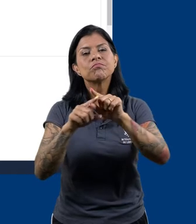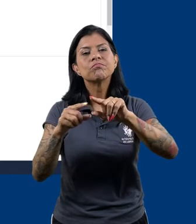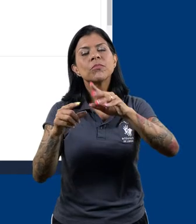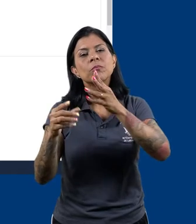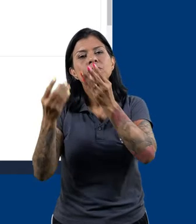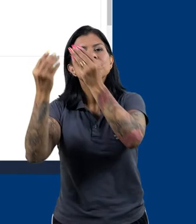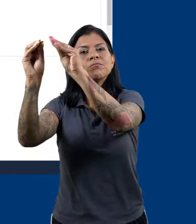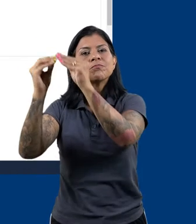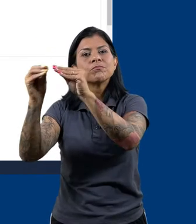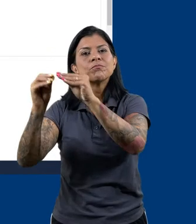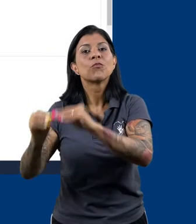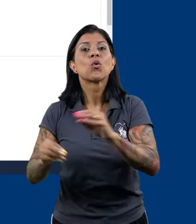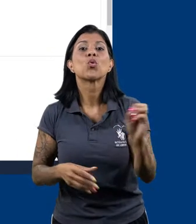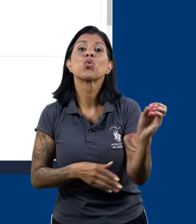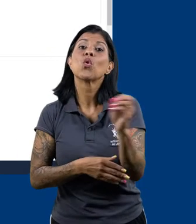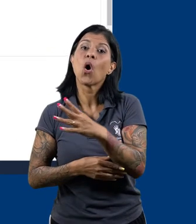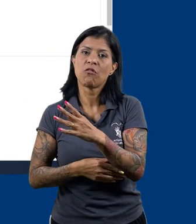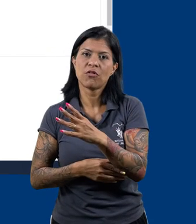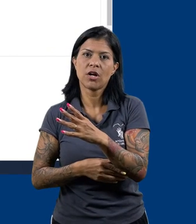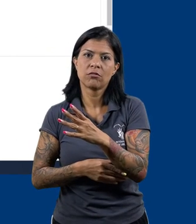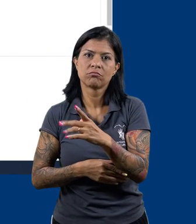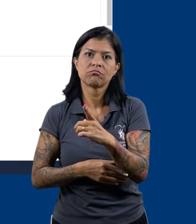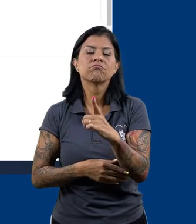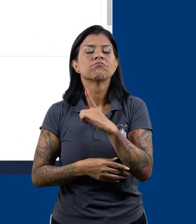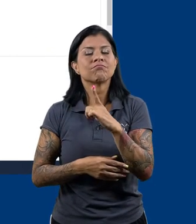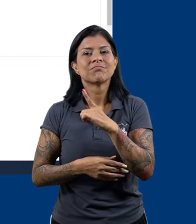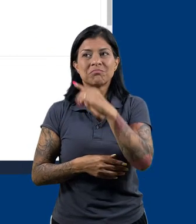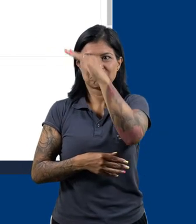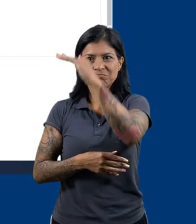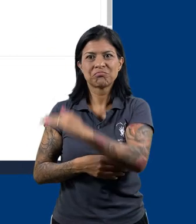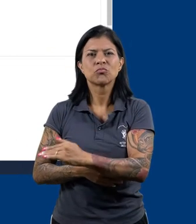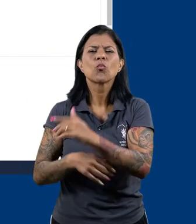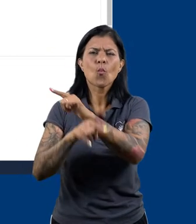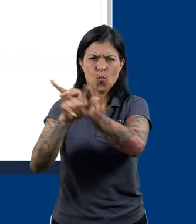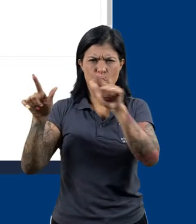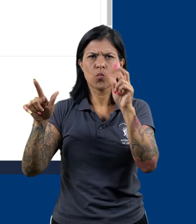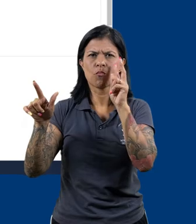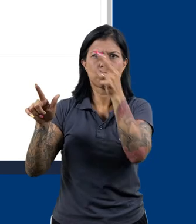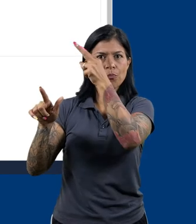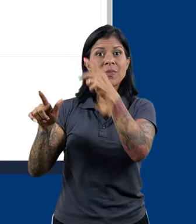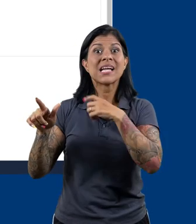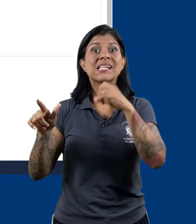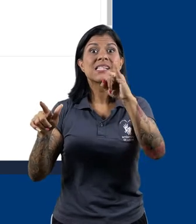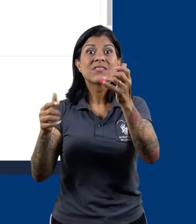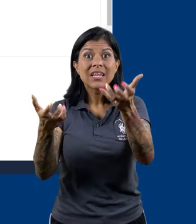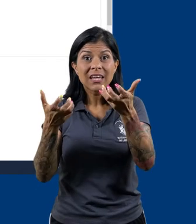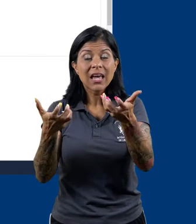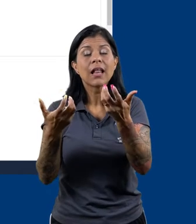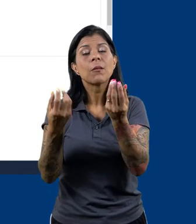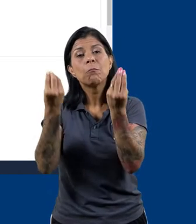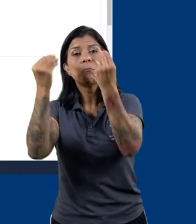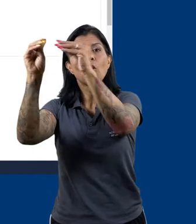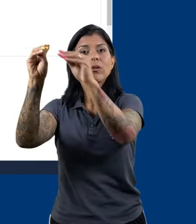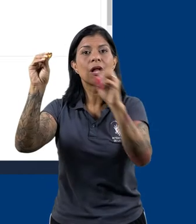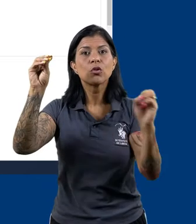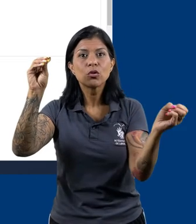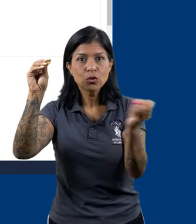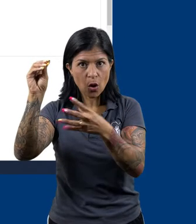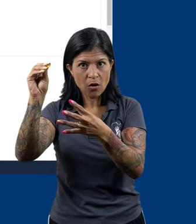novas questões. No momento, a lista de questões está vazia. Bom, para adicionar novas questões ao questionário,